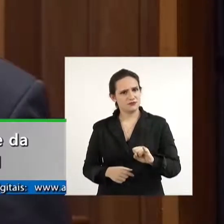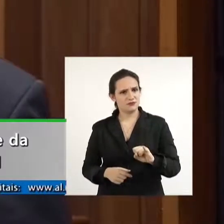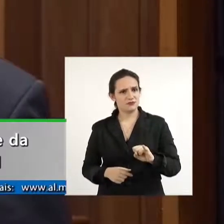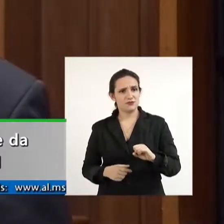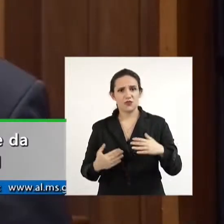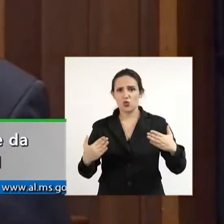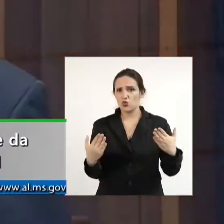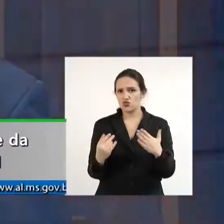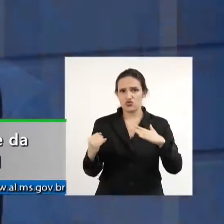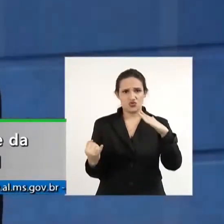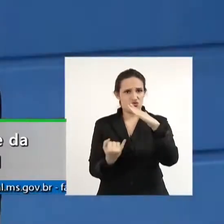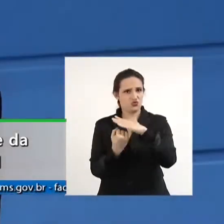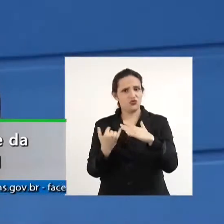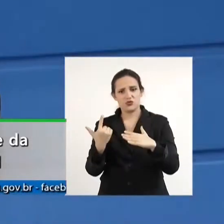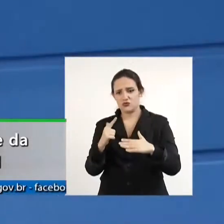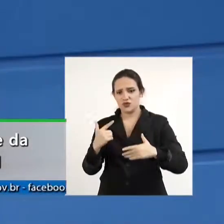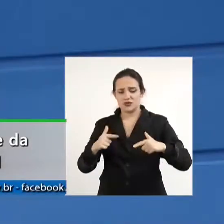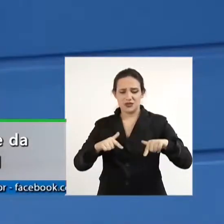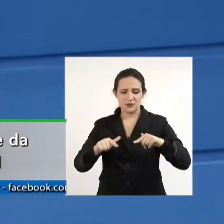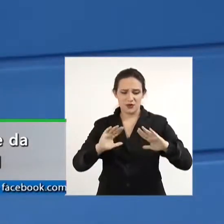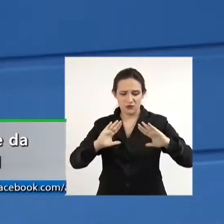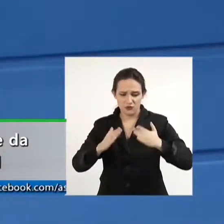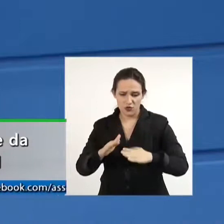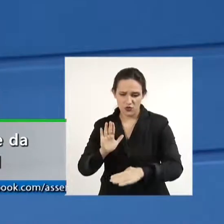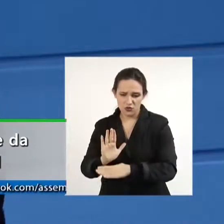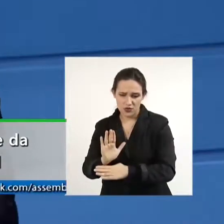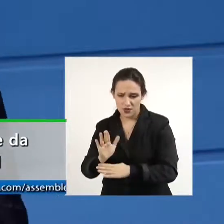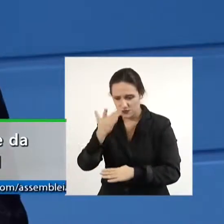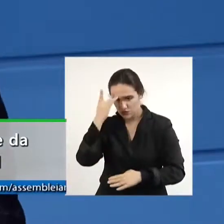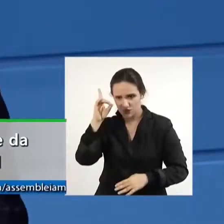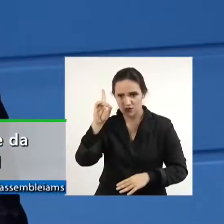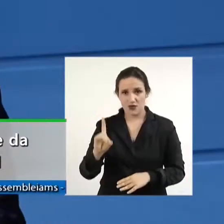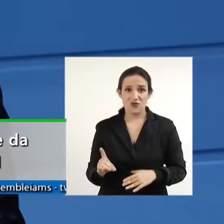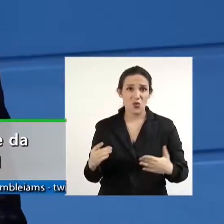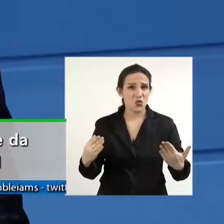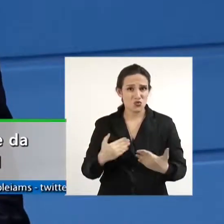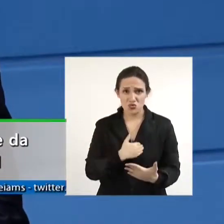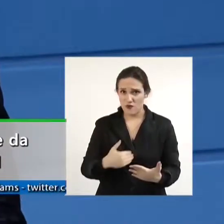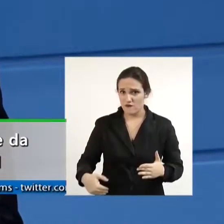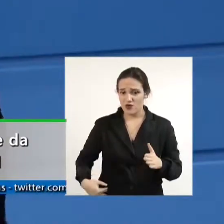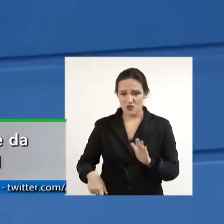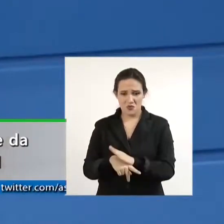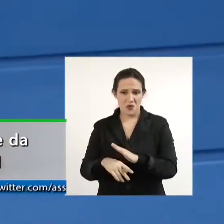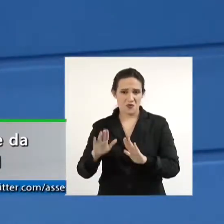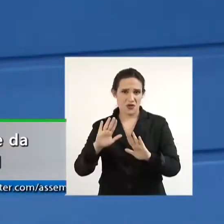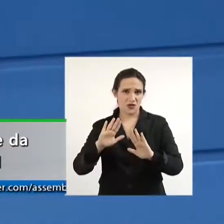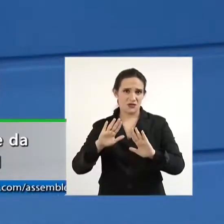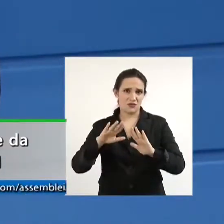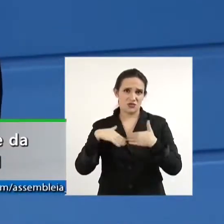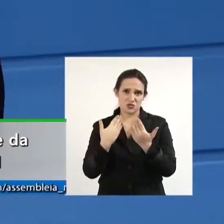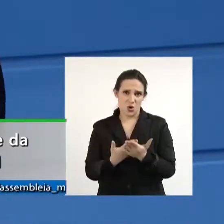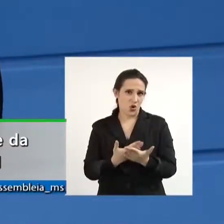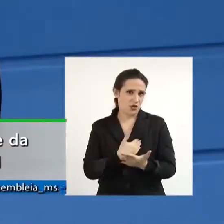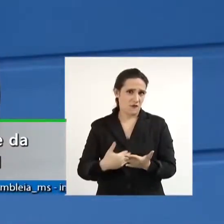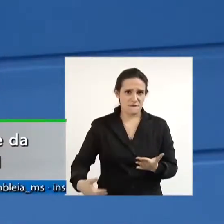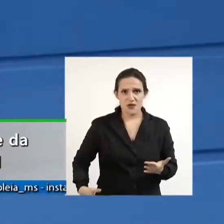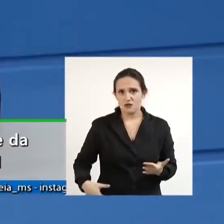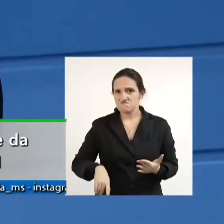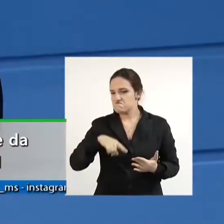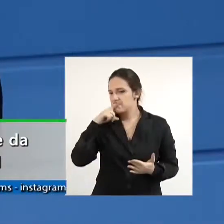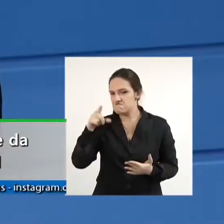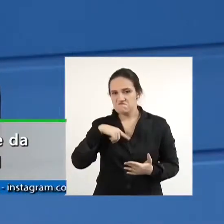o Estado não teria condições de abrigar nas instituições de educação o aluno